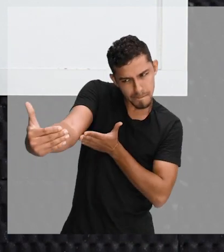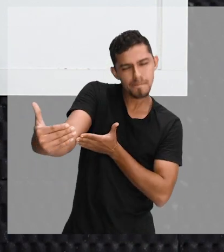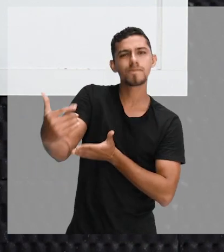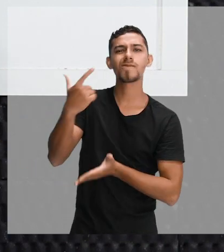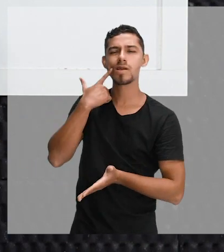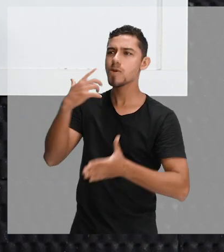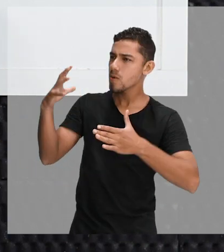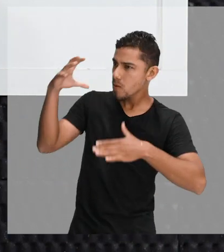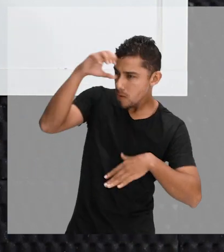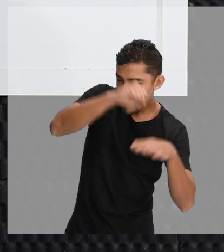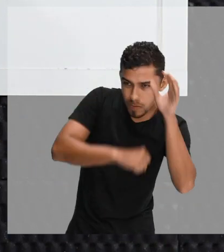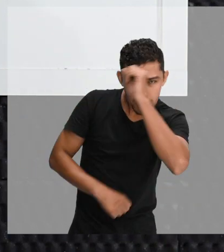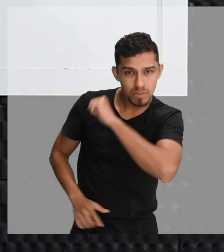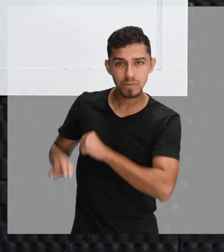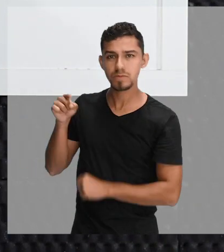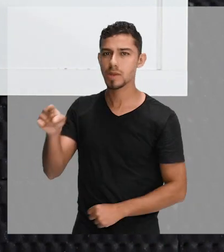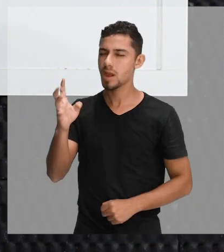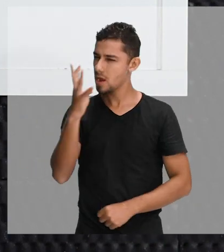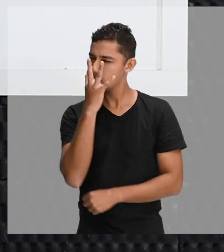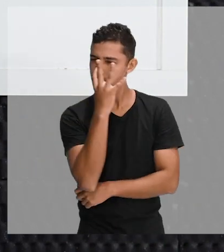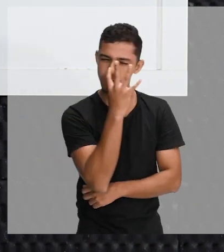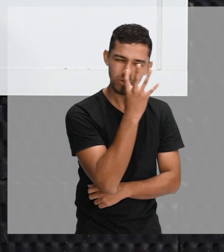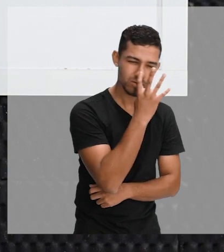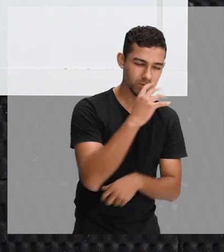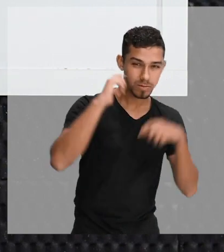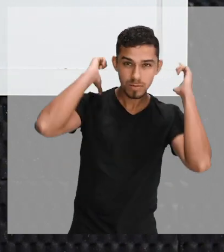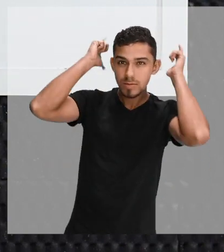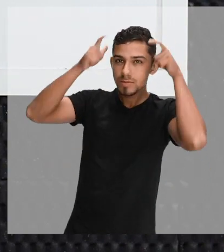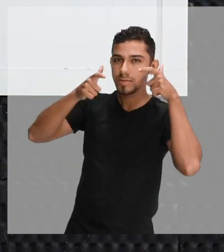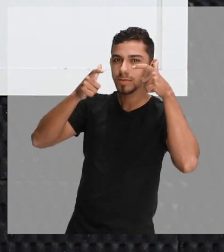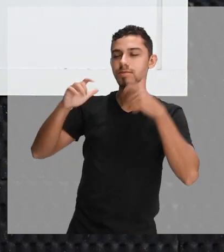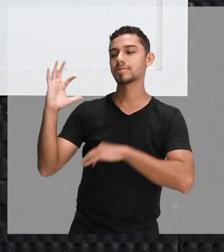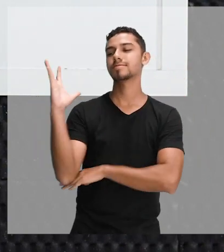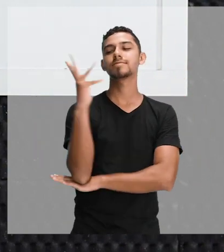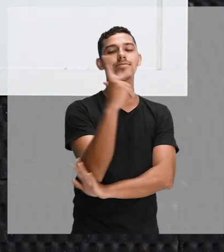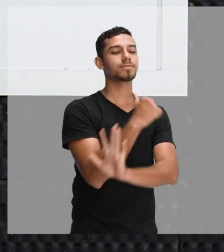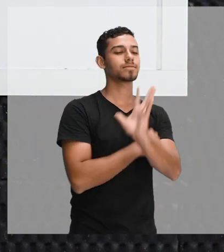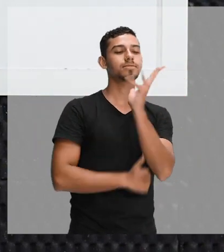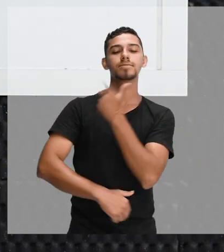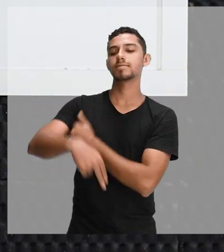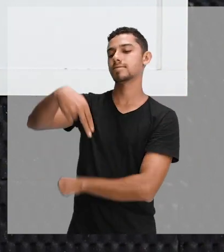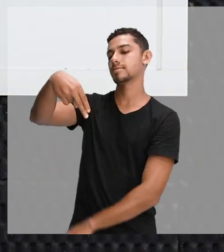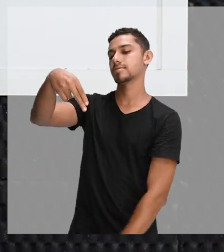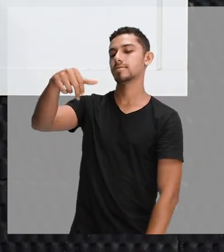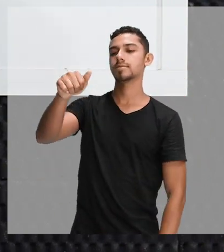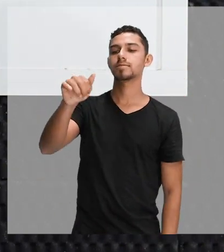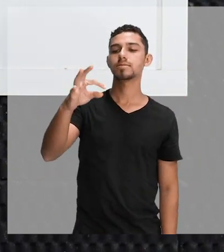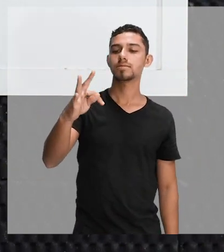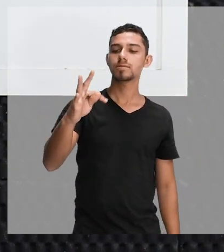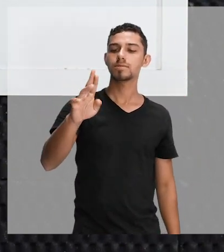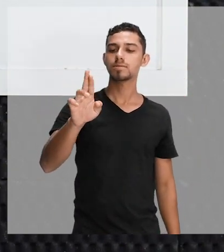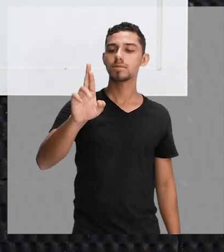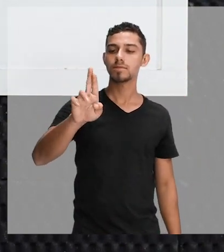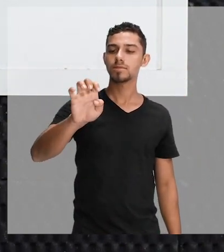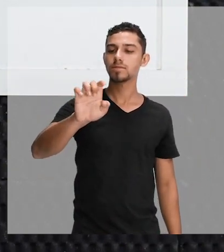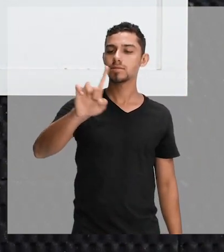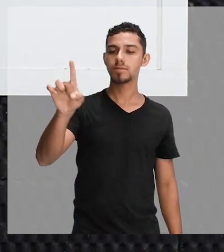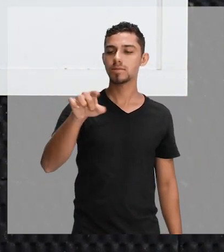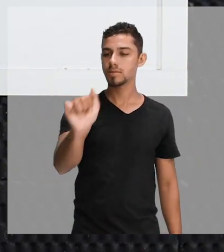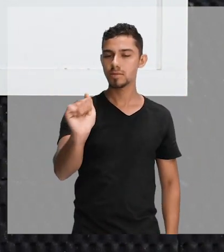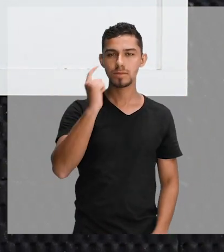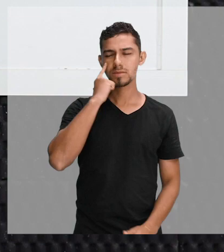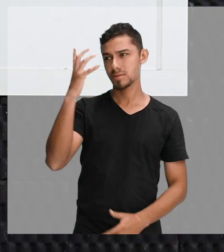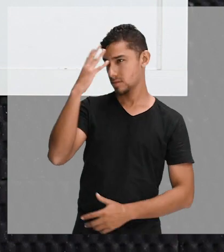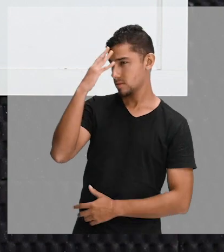observação. E ali ele coroa a observação de quem, adivinha? Da natureza, como grande proposição do